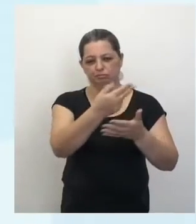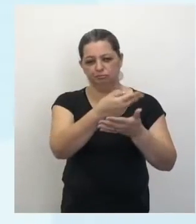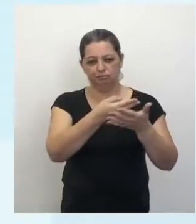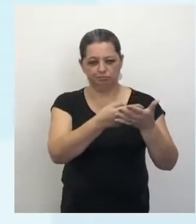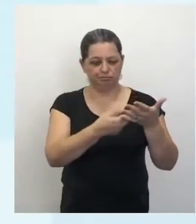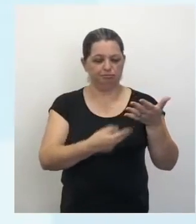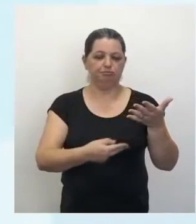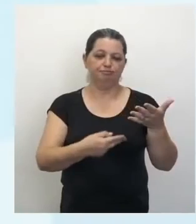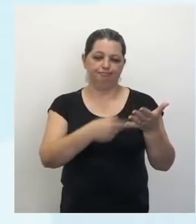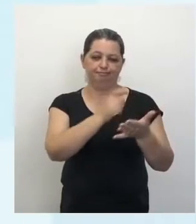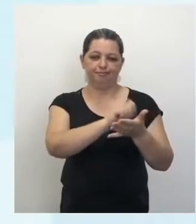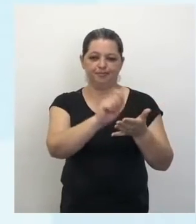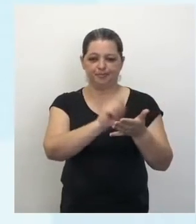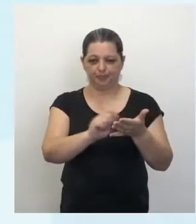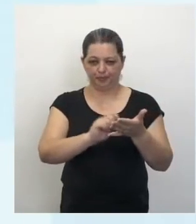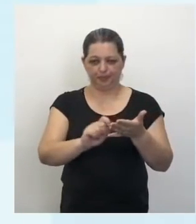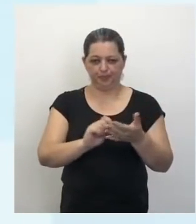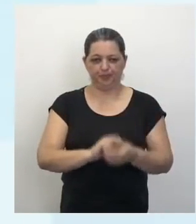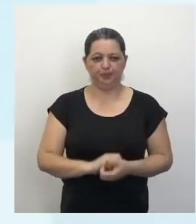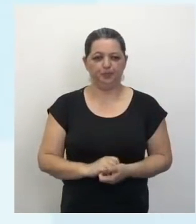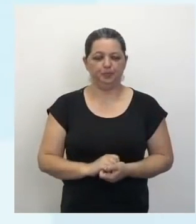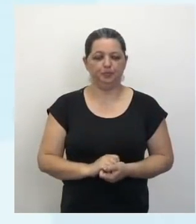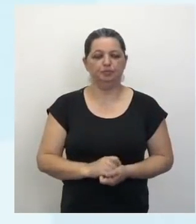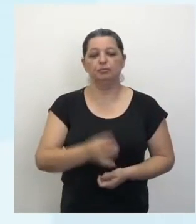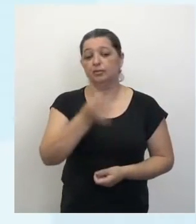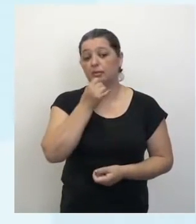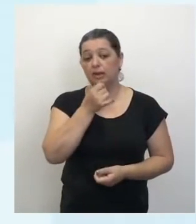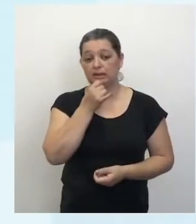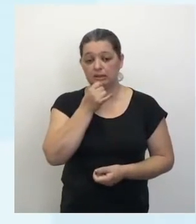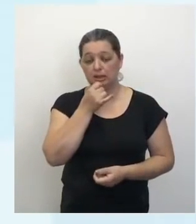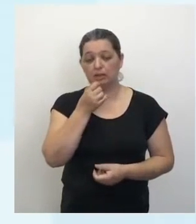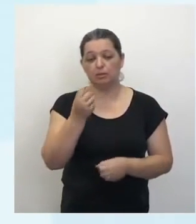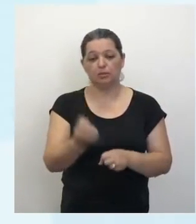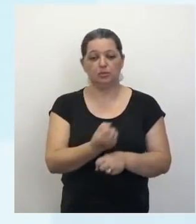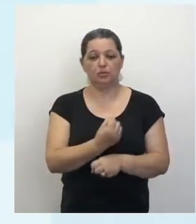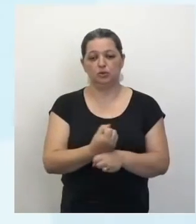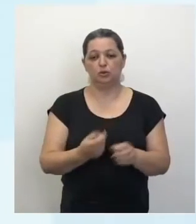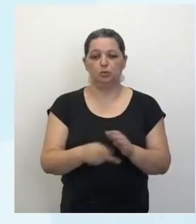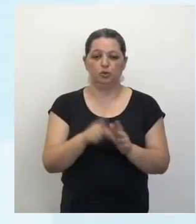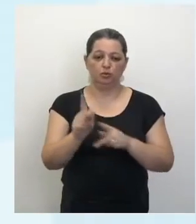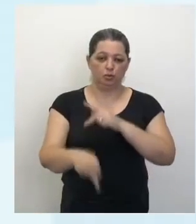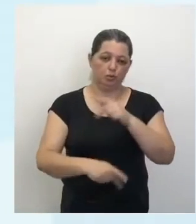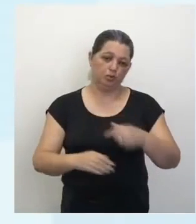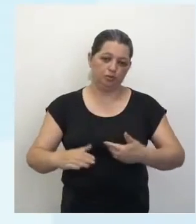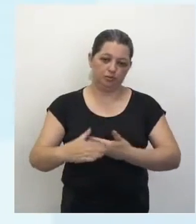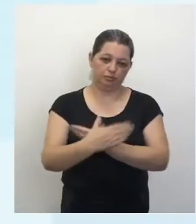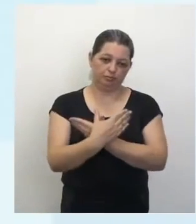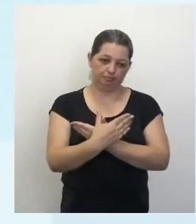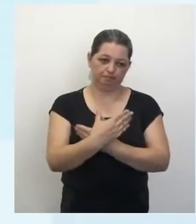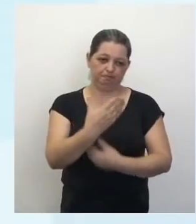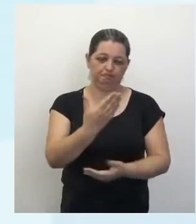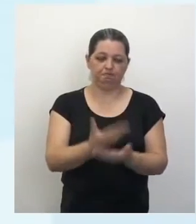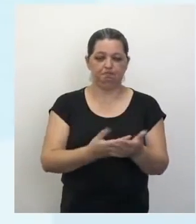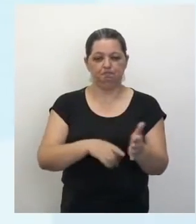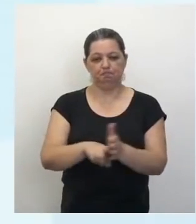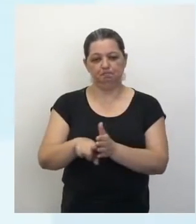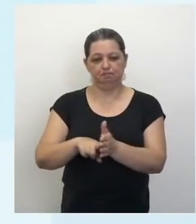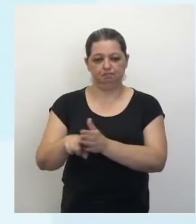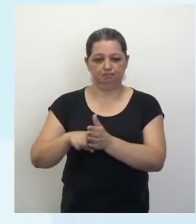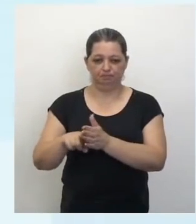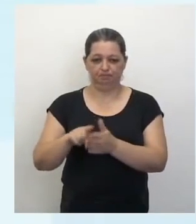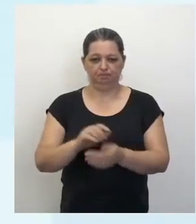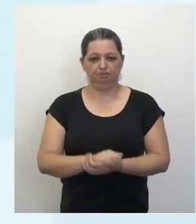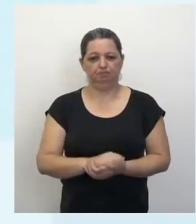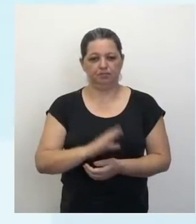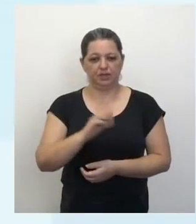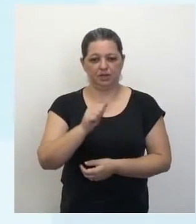seus manuscritos. Um exemplo de construção maia com fins de observação astronômica é o chamado